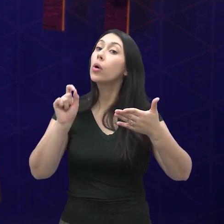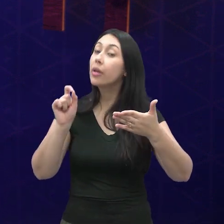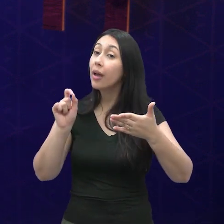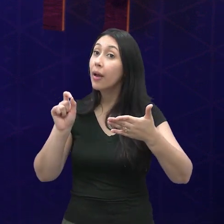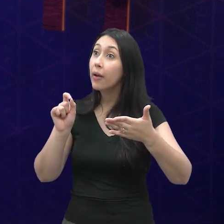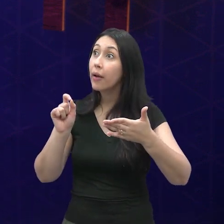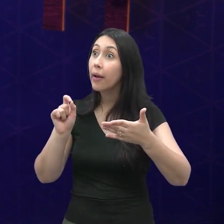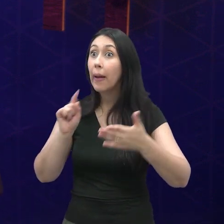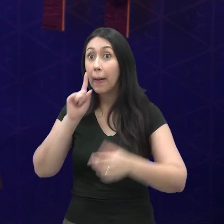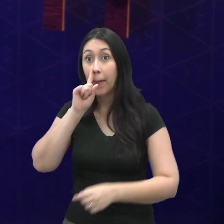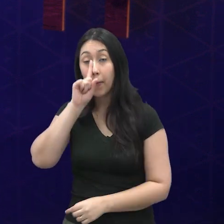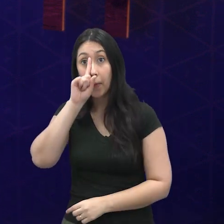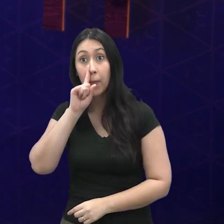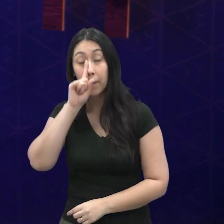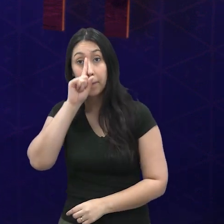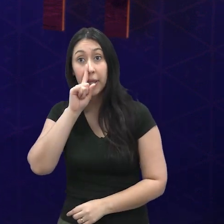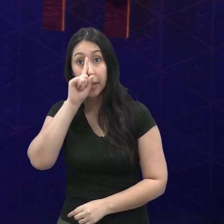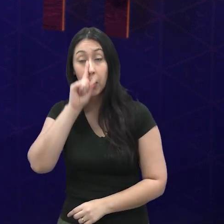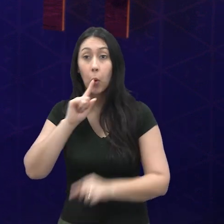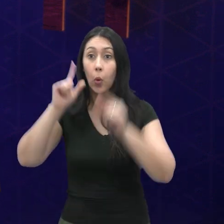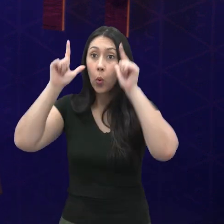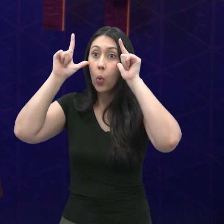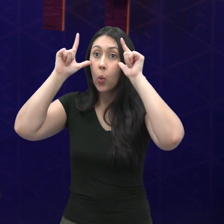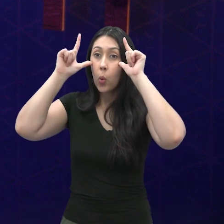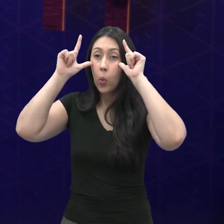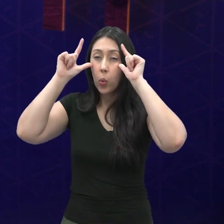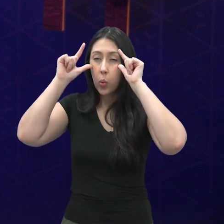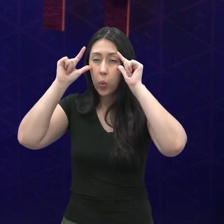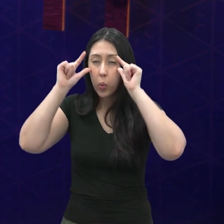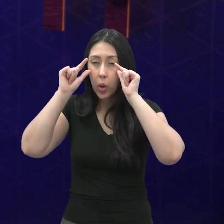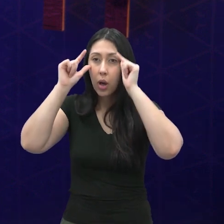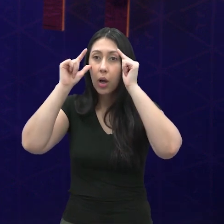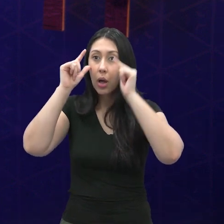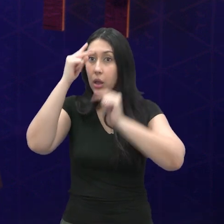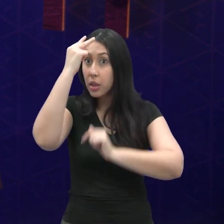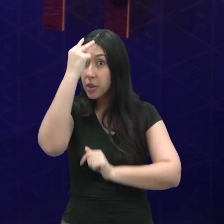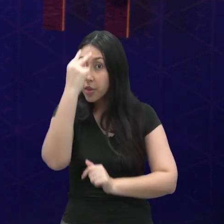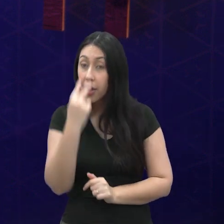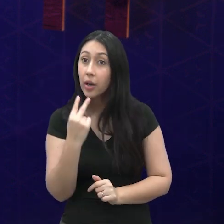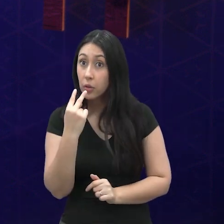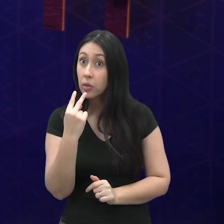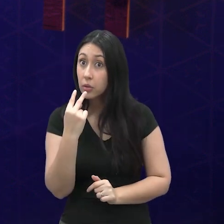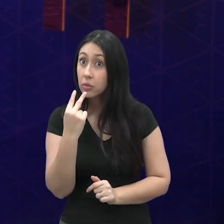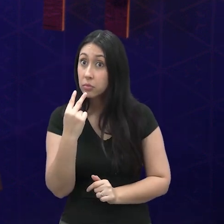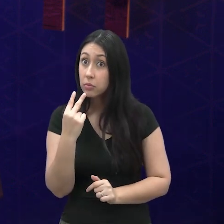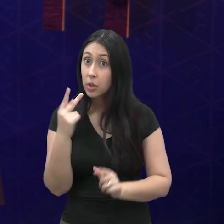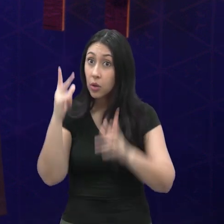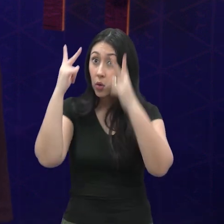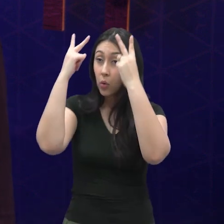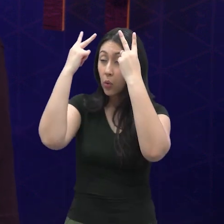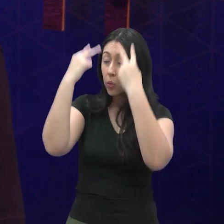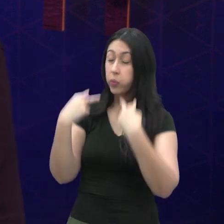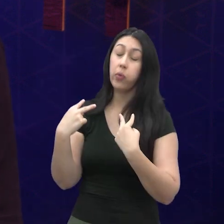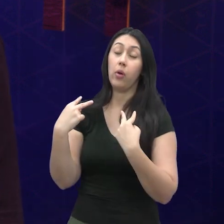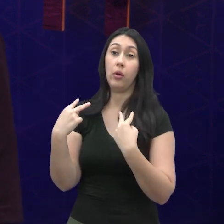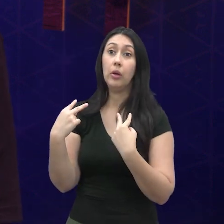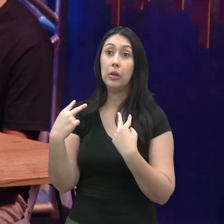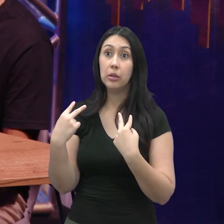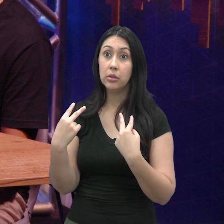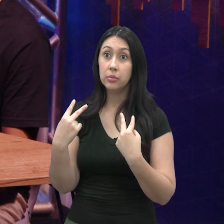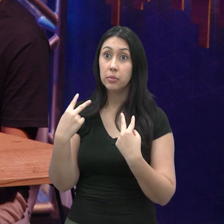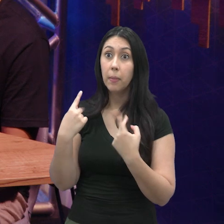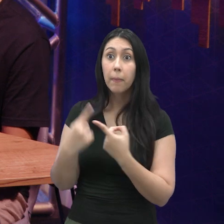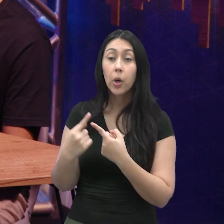a chance, né, tinha bastante chance de você, uma parcela grande ali, de você perder a vista na